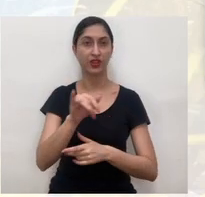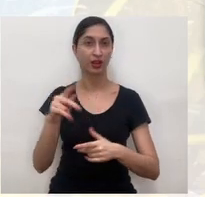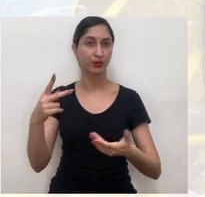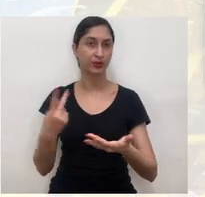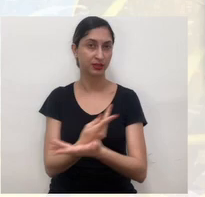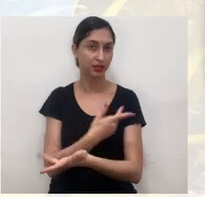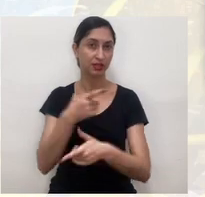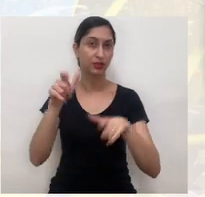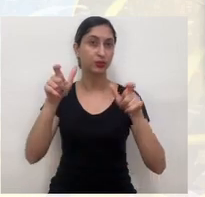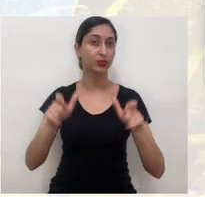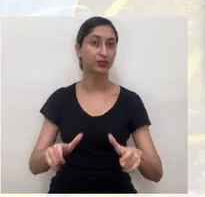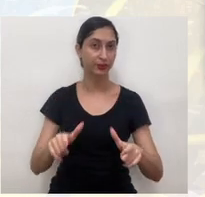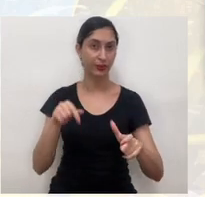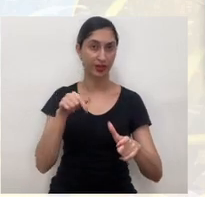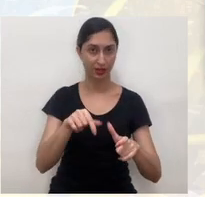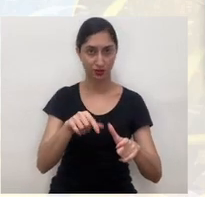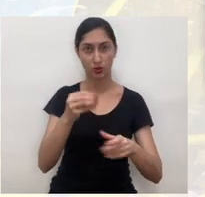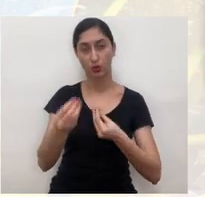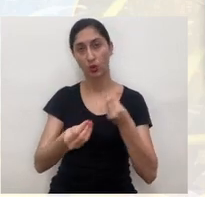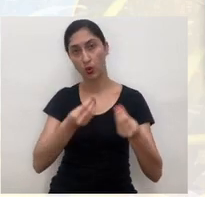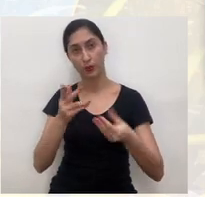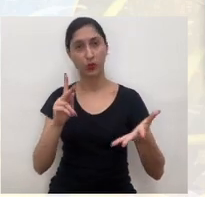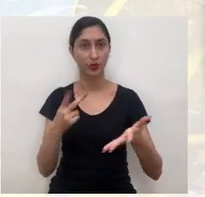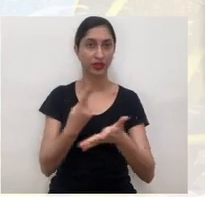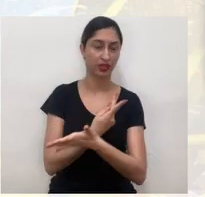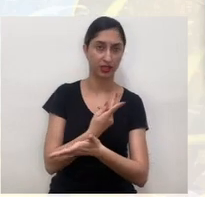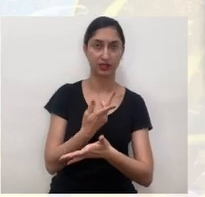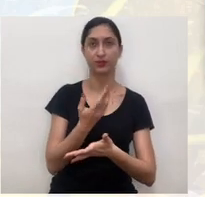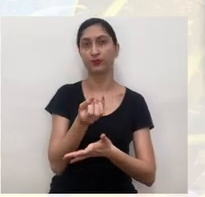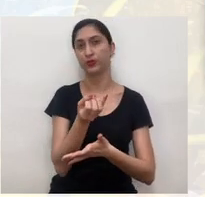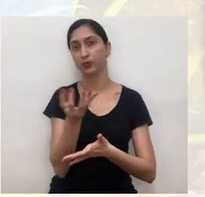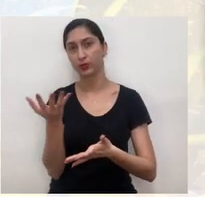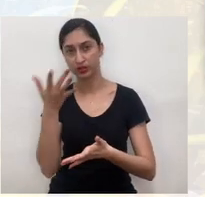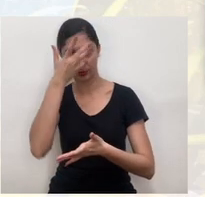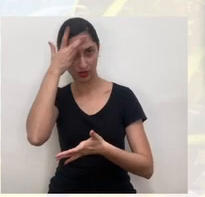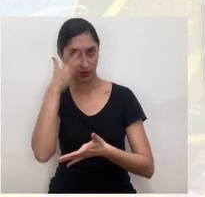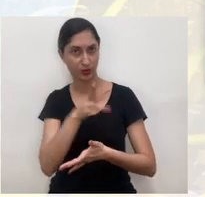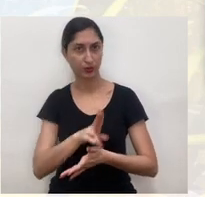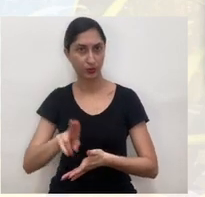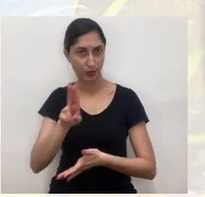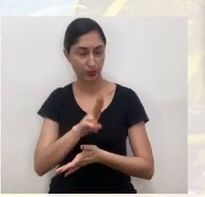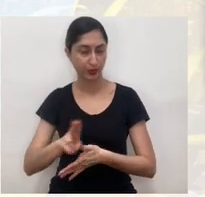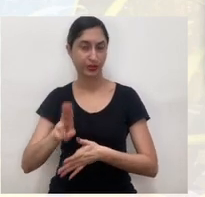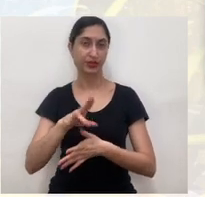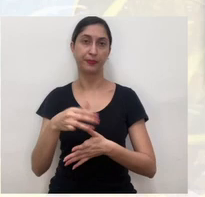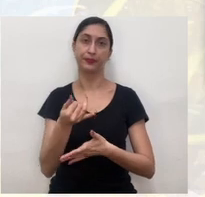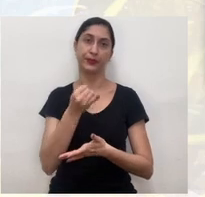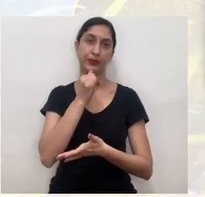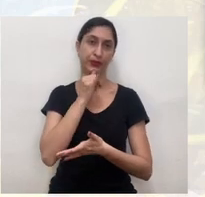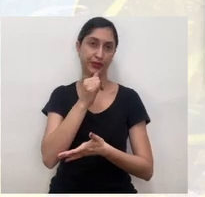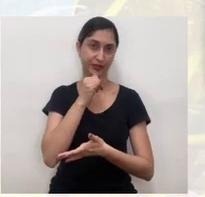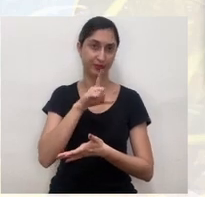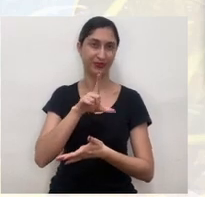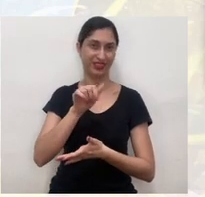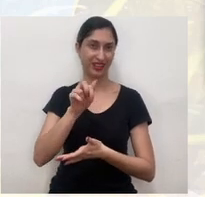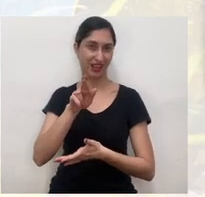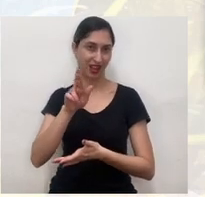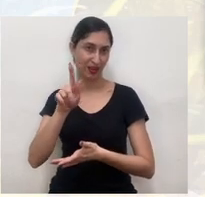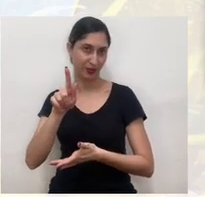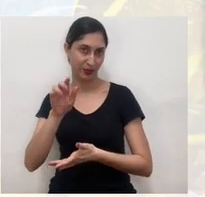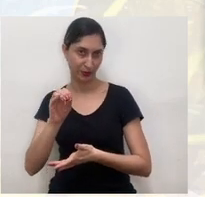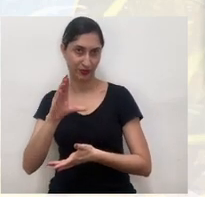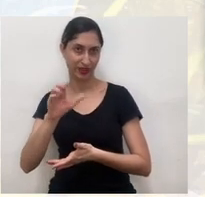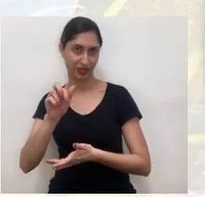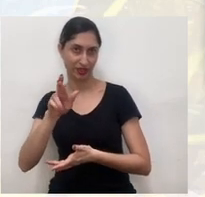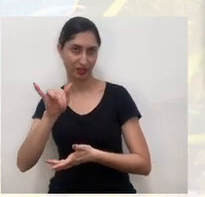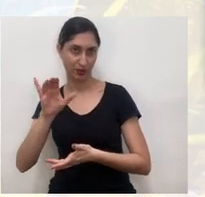espaço e como isso vai ocorrer, a quantidade de pessoas que usam. Por exemplo, Largo da Carioca, do Rio, e a